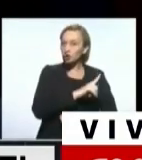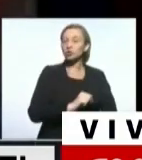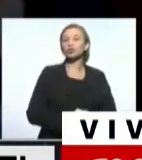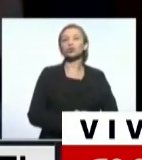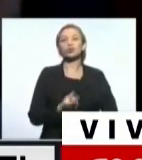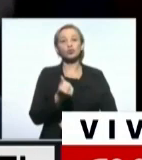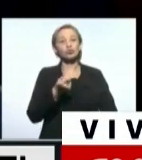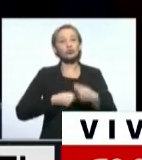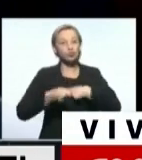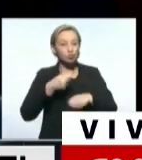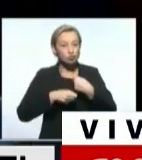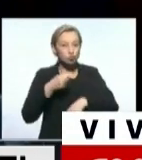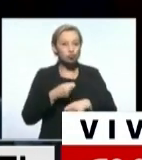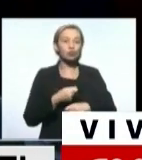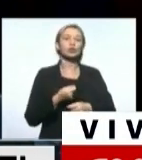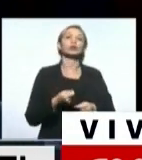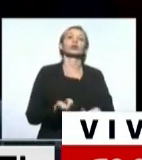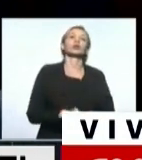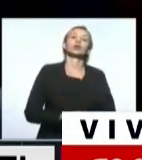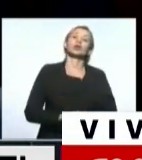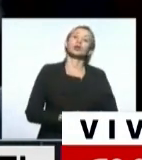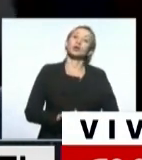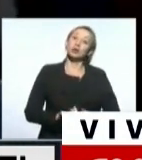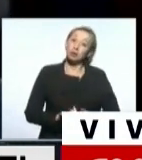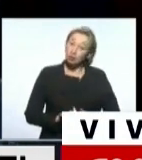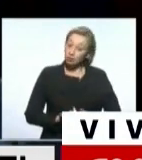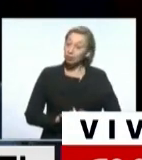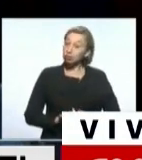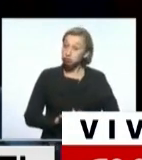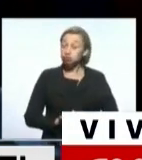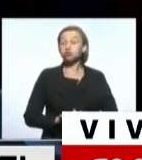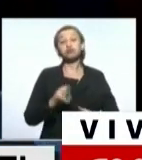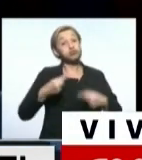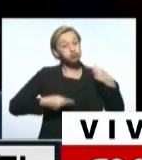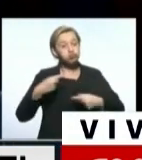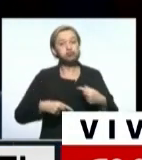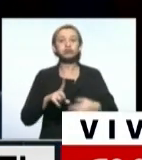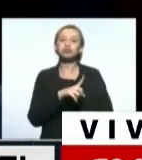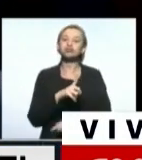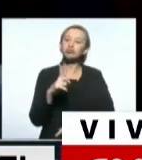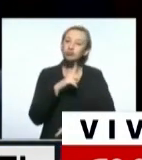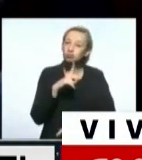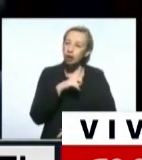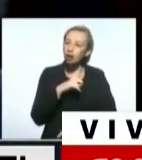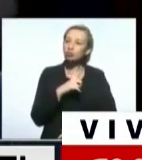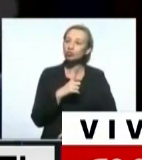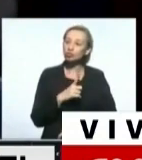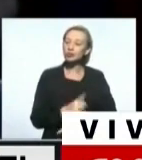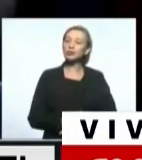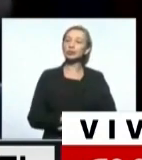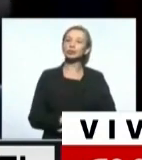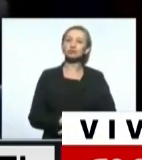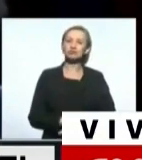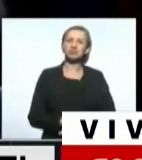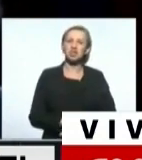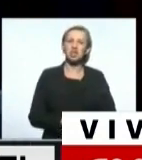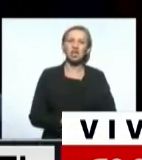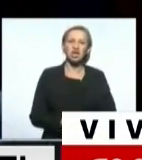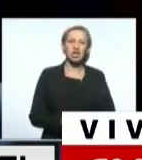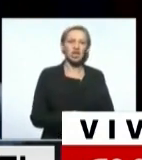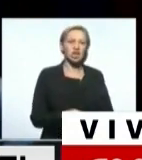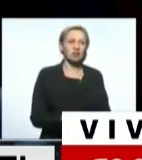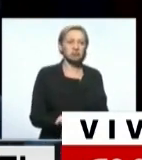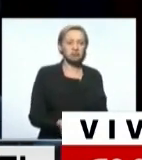mais democrática então a gente está acompanhando aí a votação da abertura de processo de impeachment contra o governador